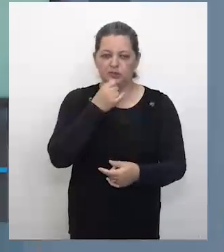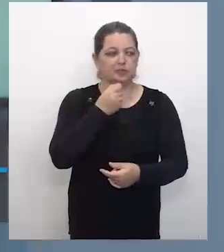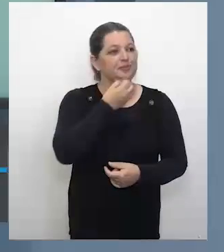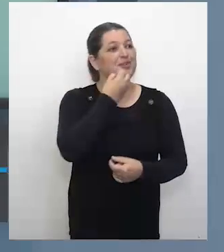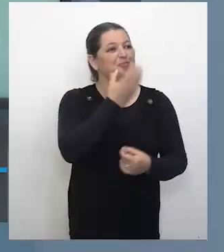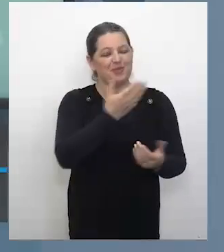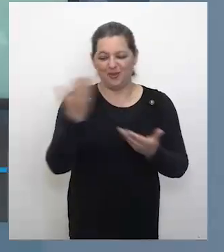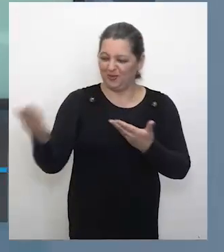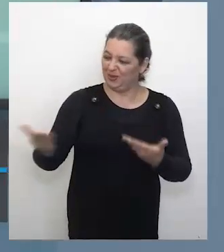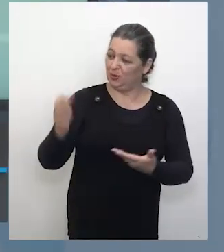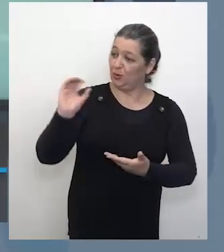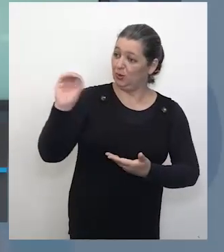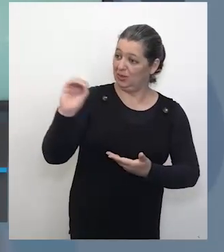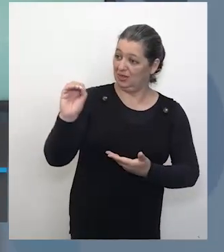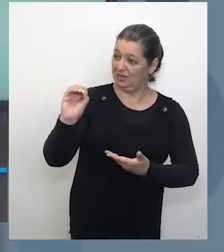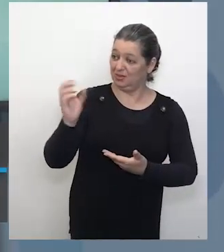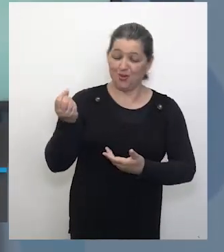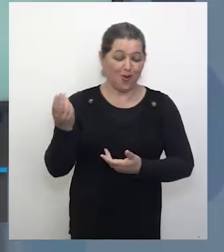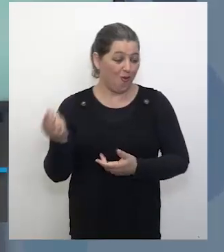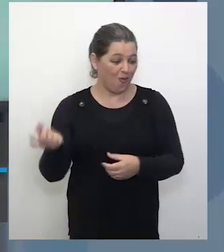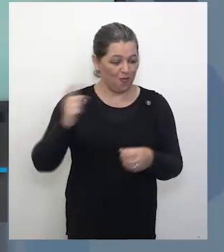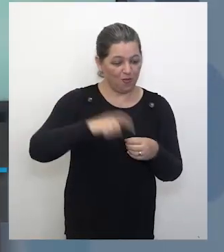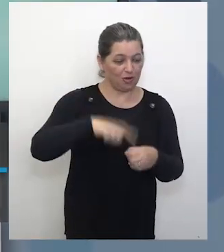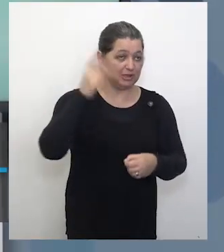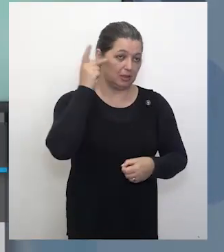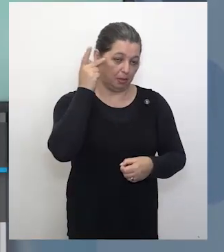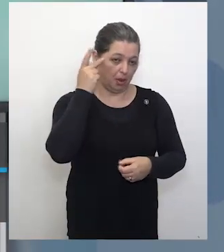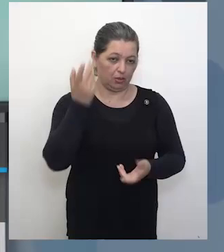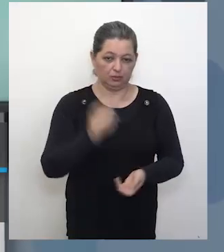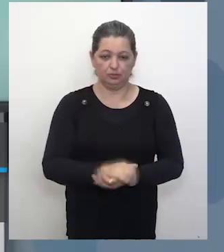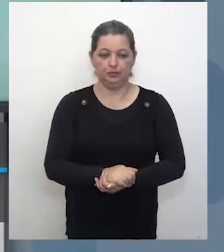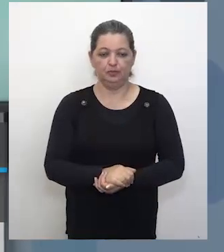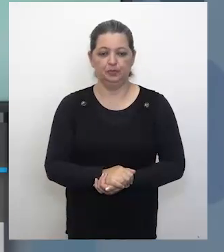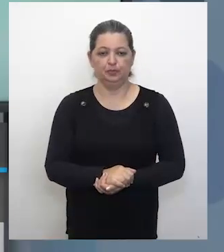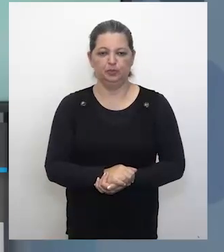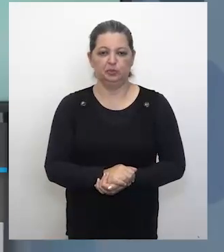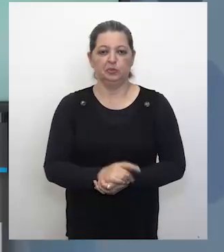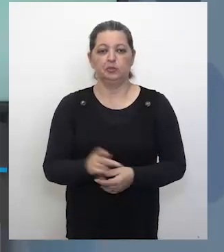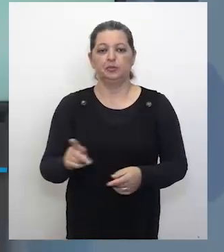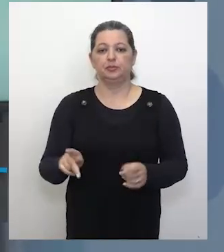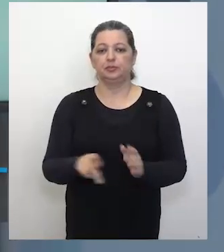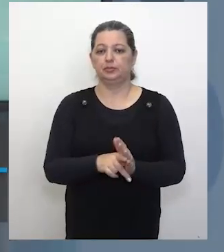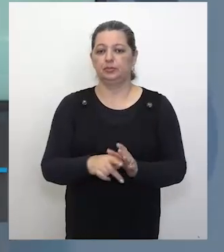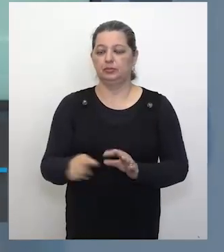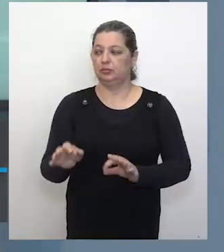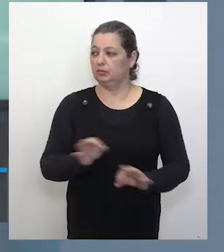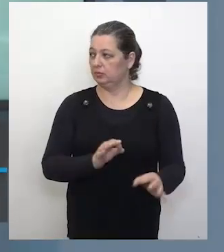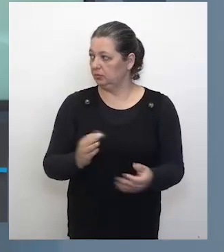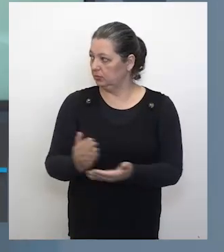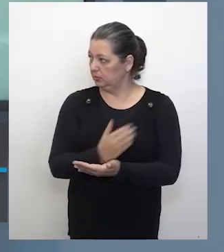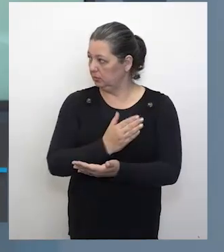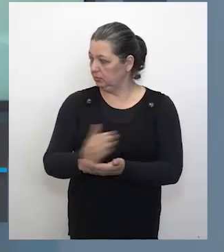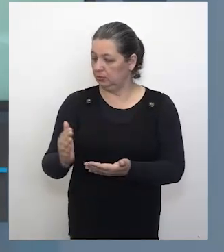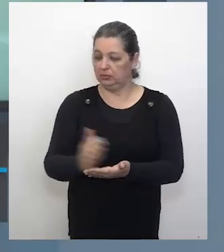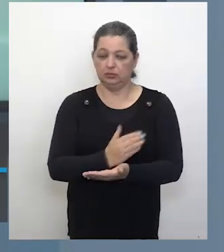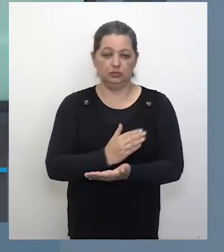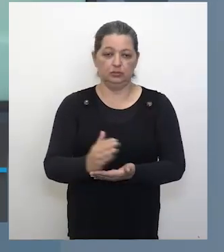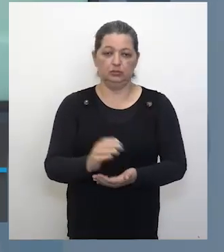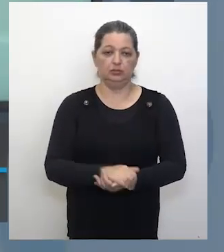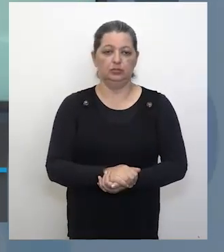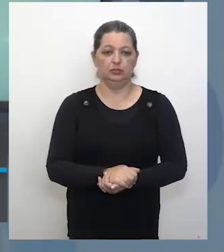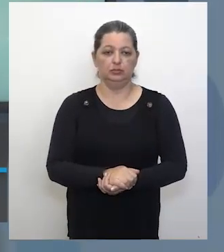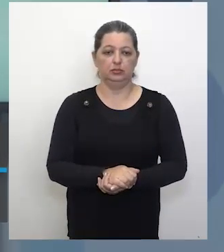Osasco. Bem-vindo de volta a São Paulo. Só que essa fronteira, essa divisão, ela não é uma divisão, por